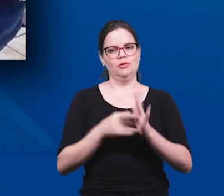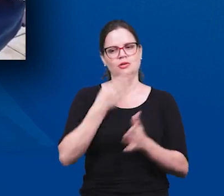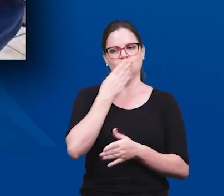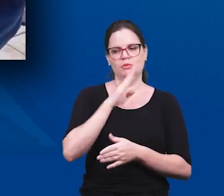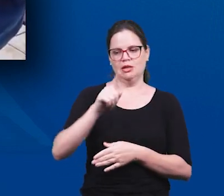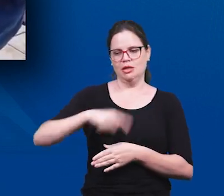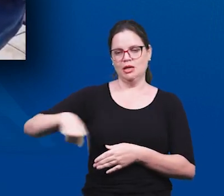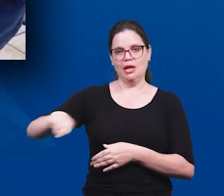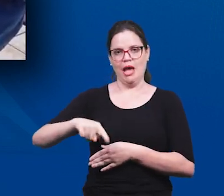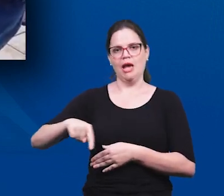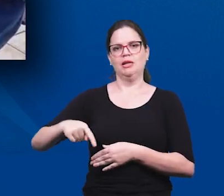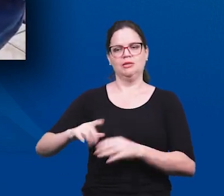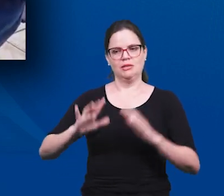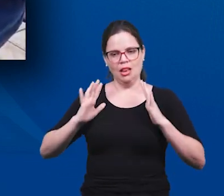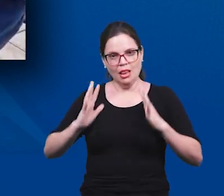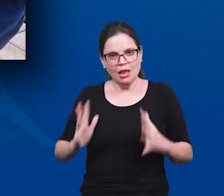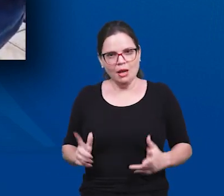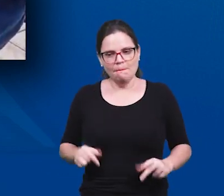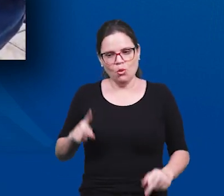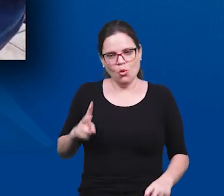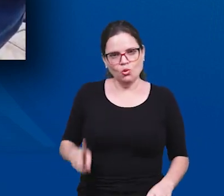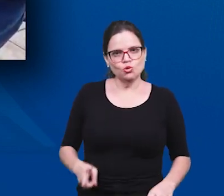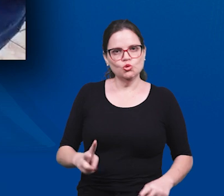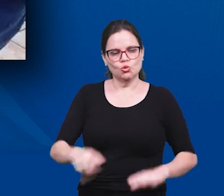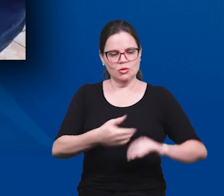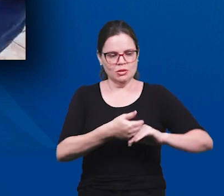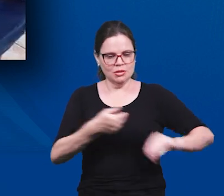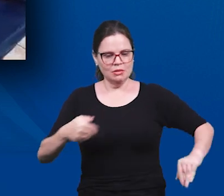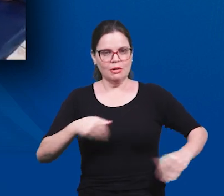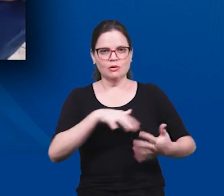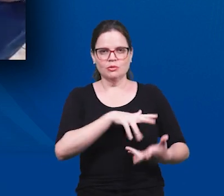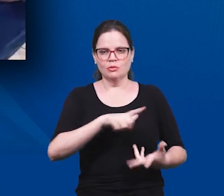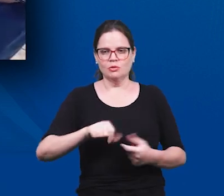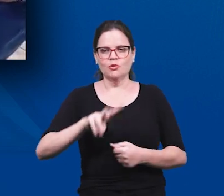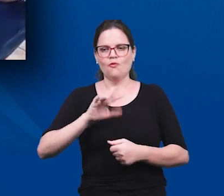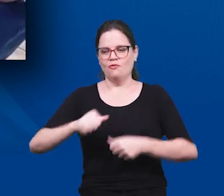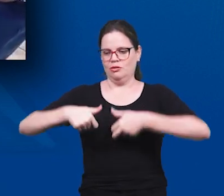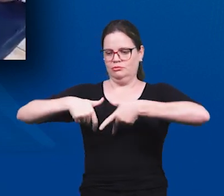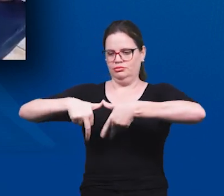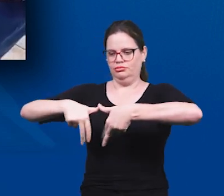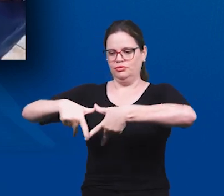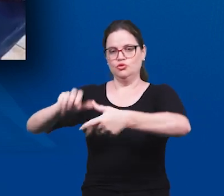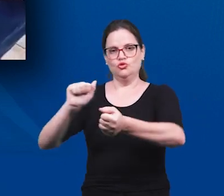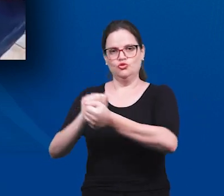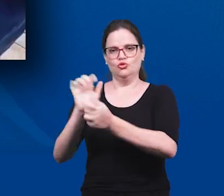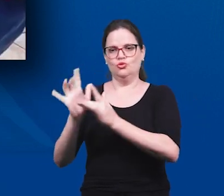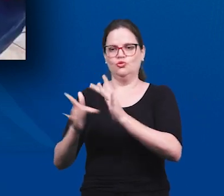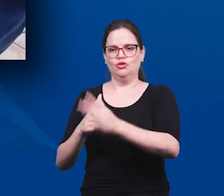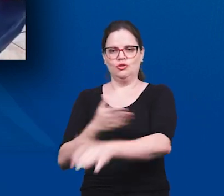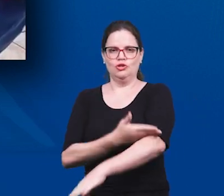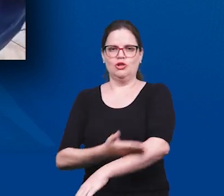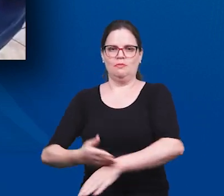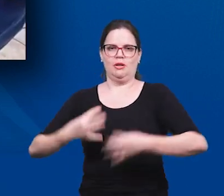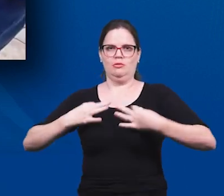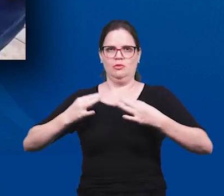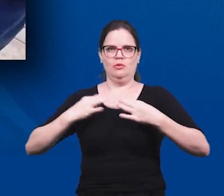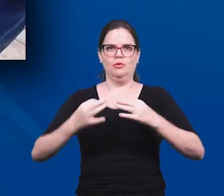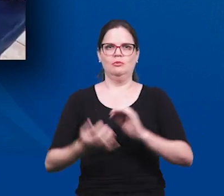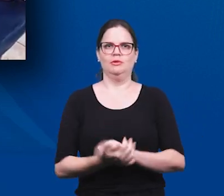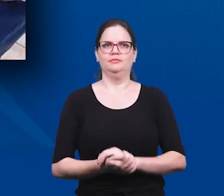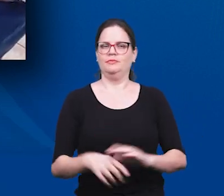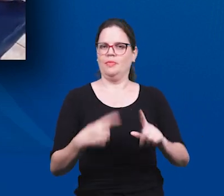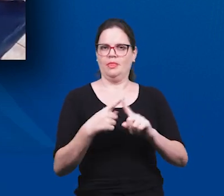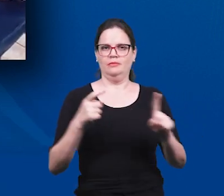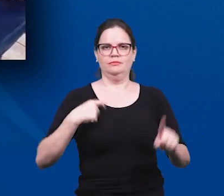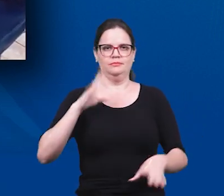que aqueles que não se contaminaram com o mundo andarão de branco com ele. Mas